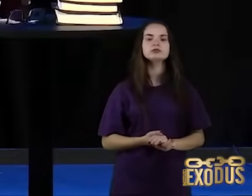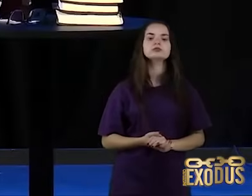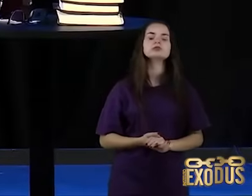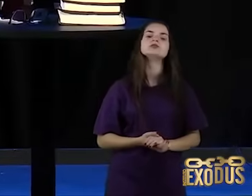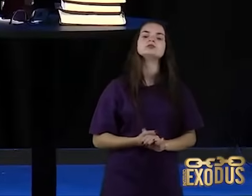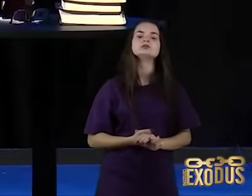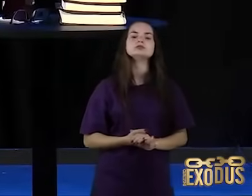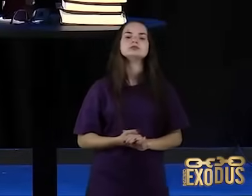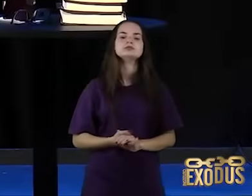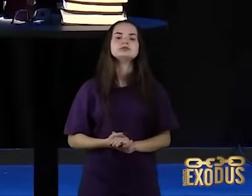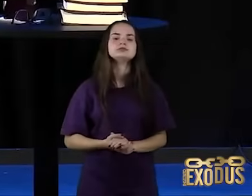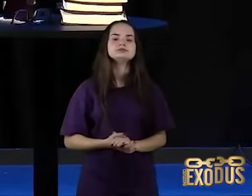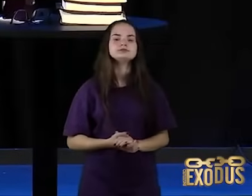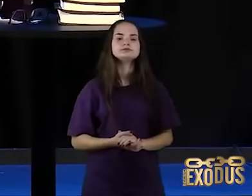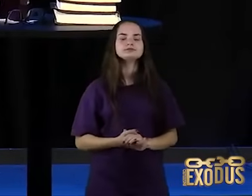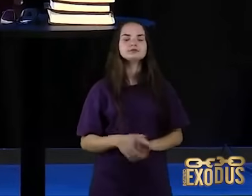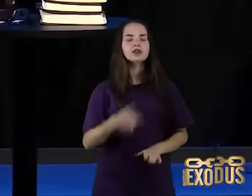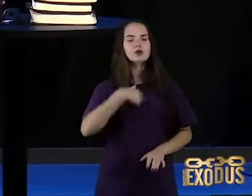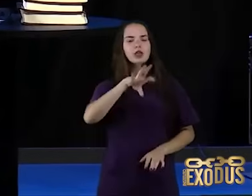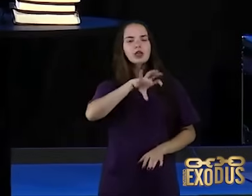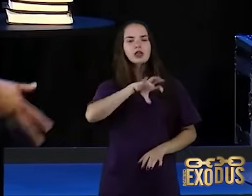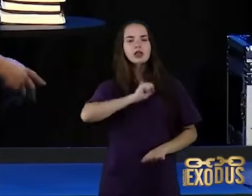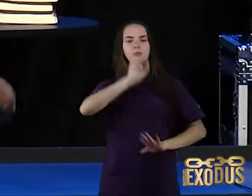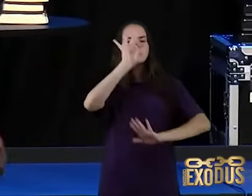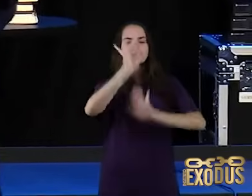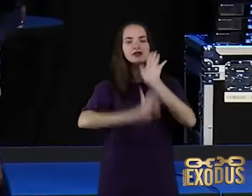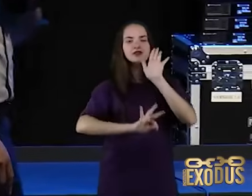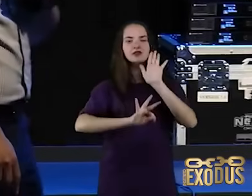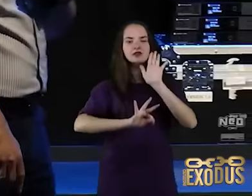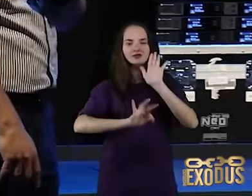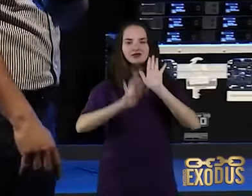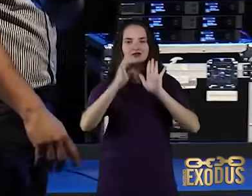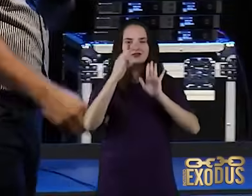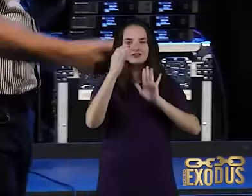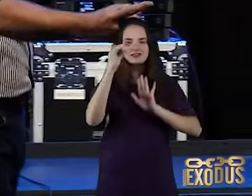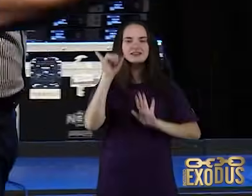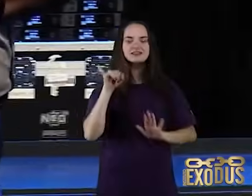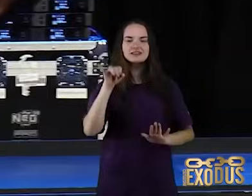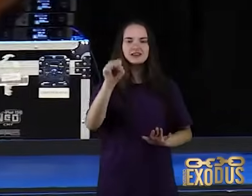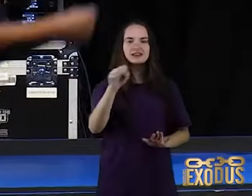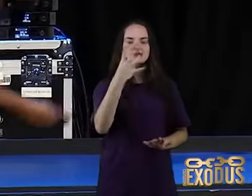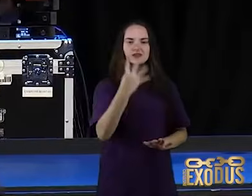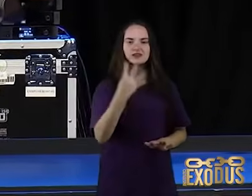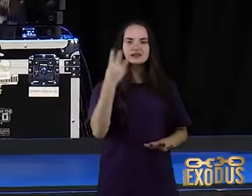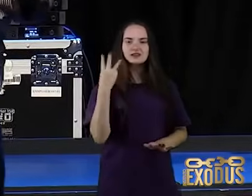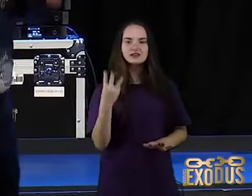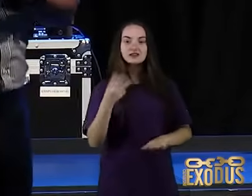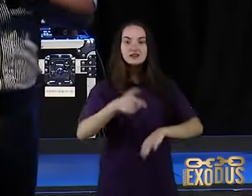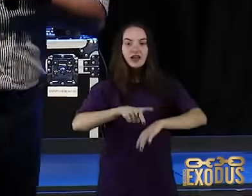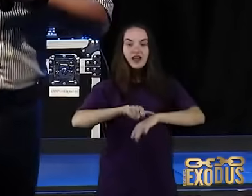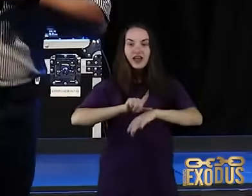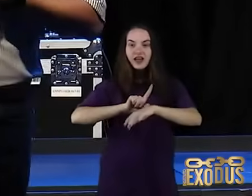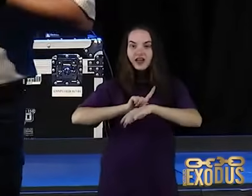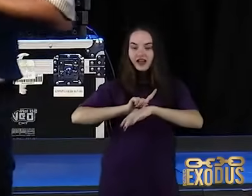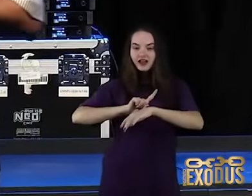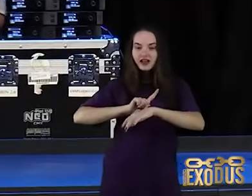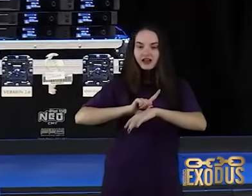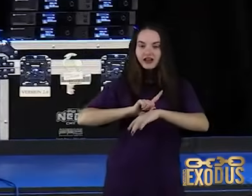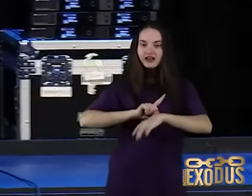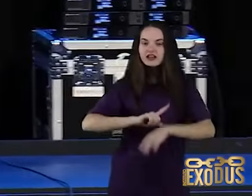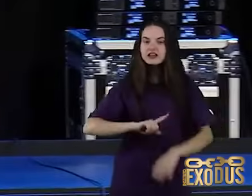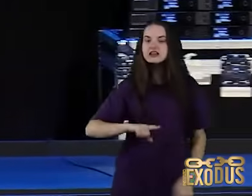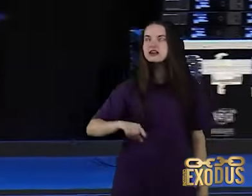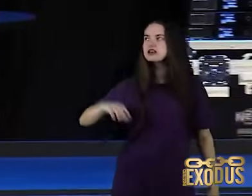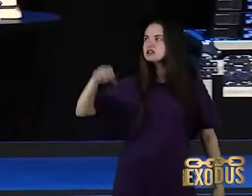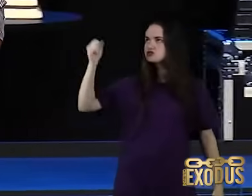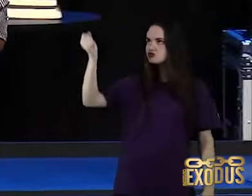passagens bíblicas que eu mais amo tá em Isaías 43 antes que houvesse dia eu sou não há ninguém que